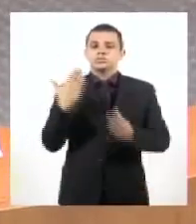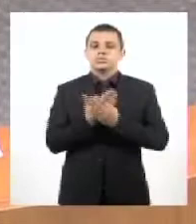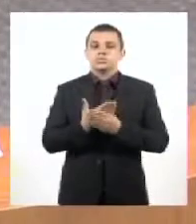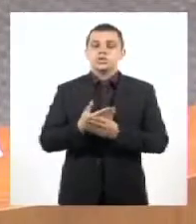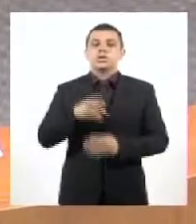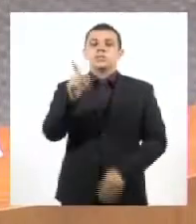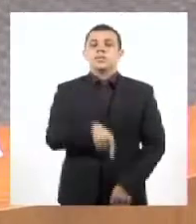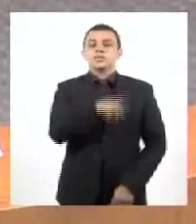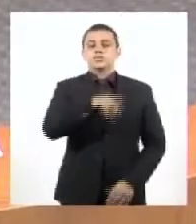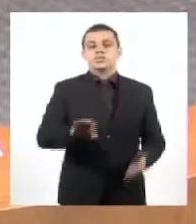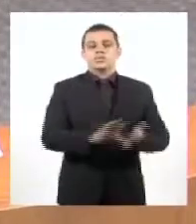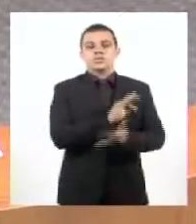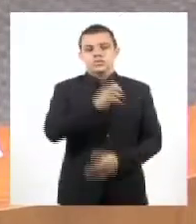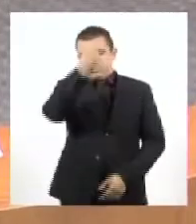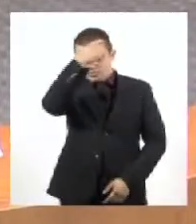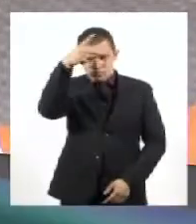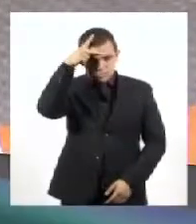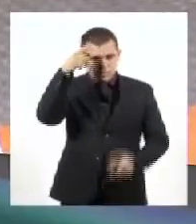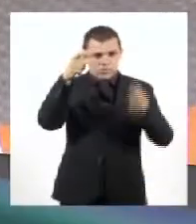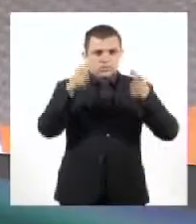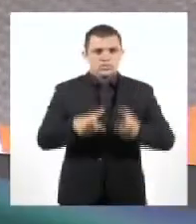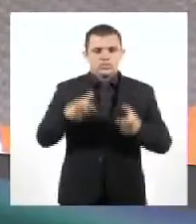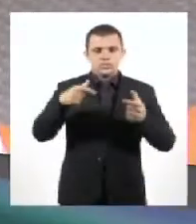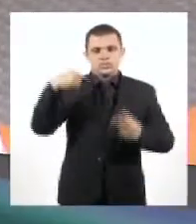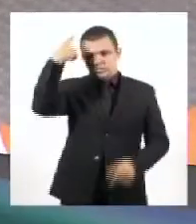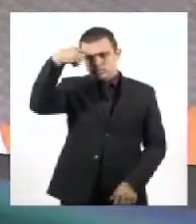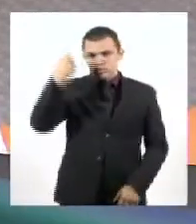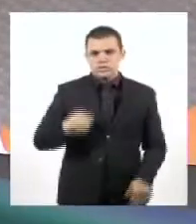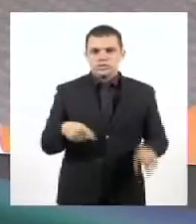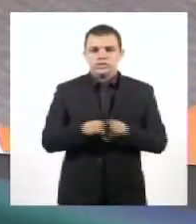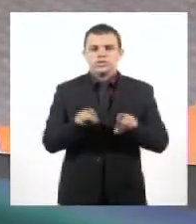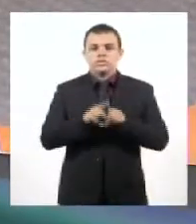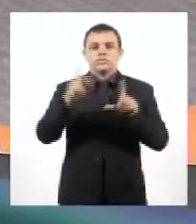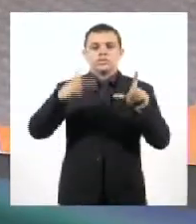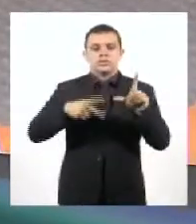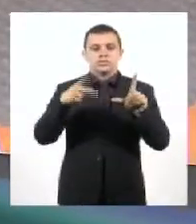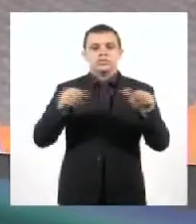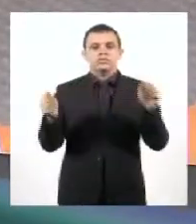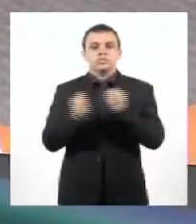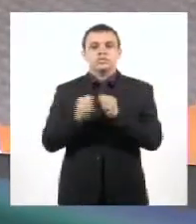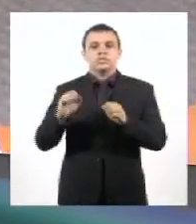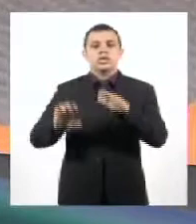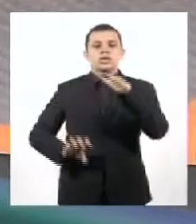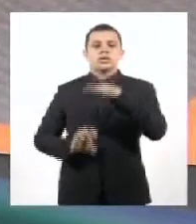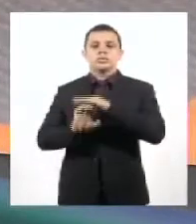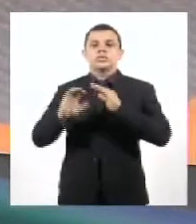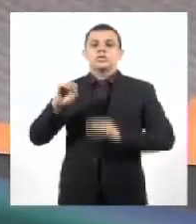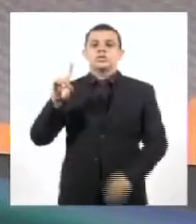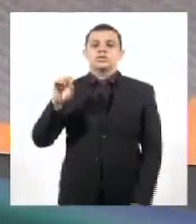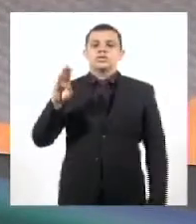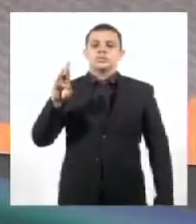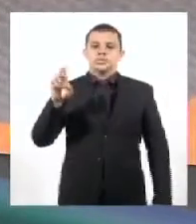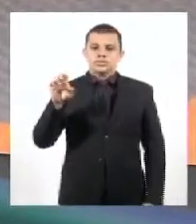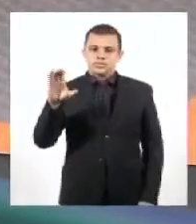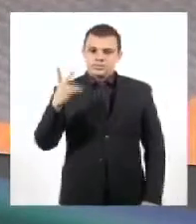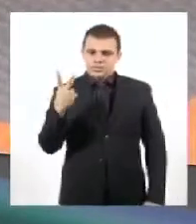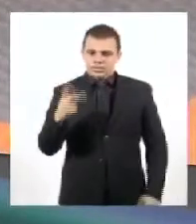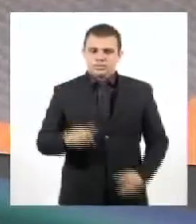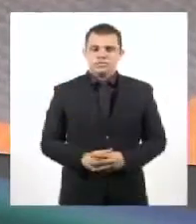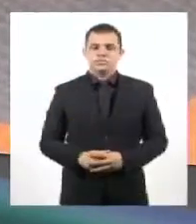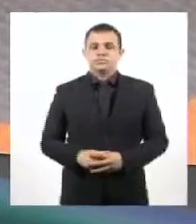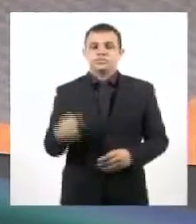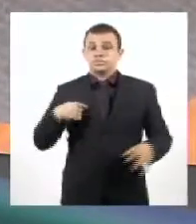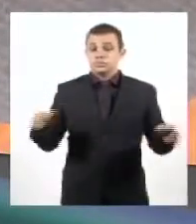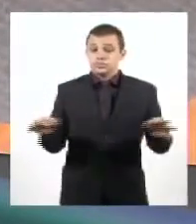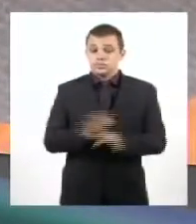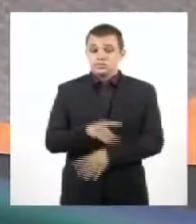de Ribamar e de Passo do Miar com a Odebrecht. E eu finalizo as minhas palavras nesse pronunciamento